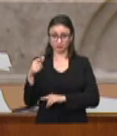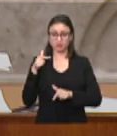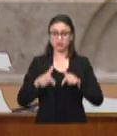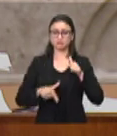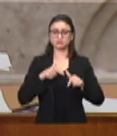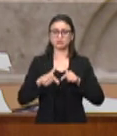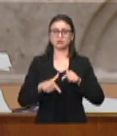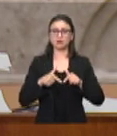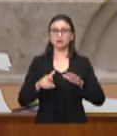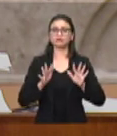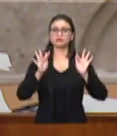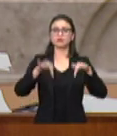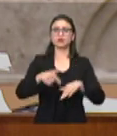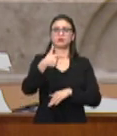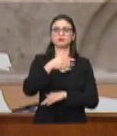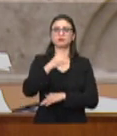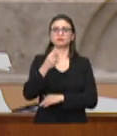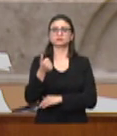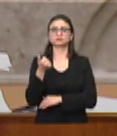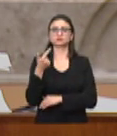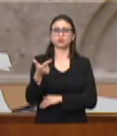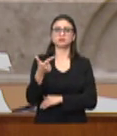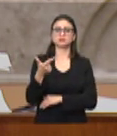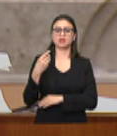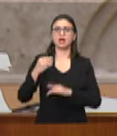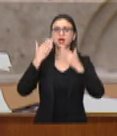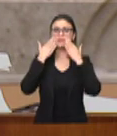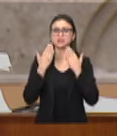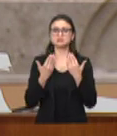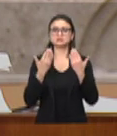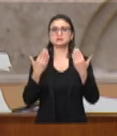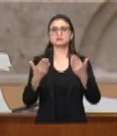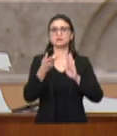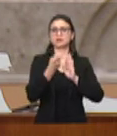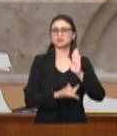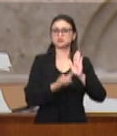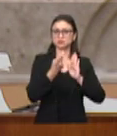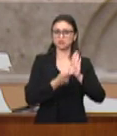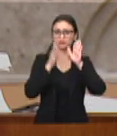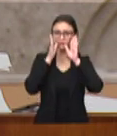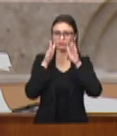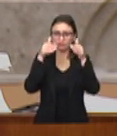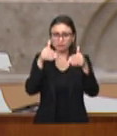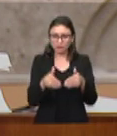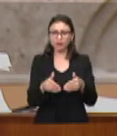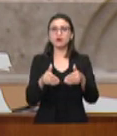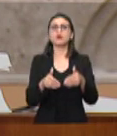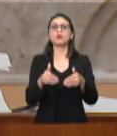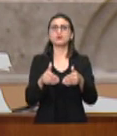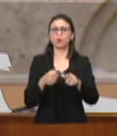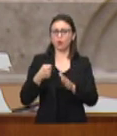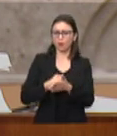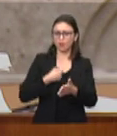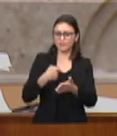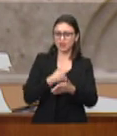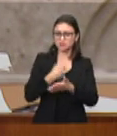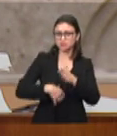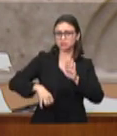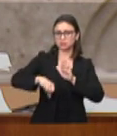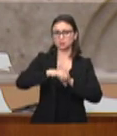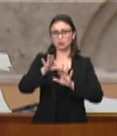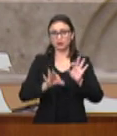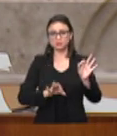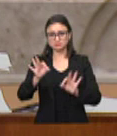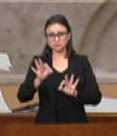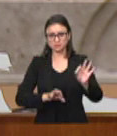trabalhos se encerraram em 2012 com a apresentação de projeto focado no combate ao crime